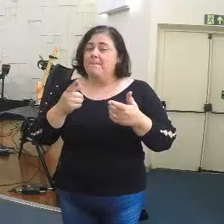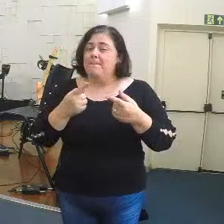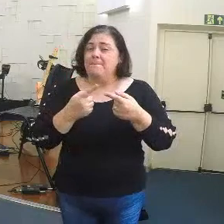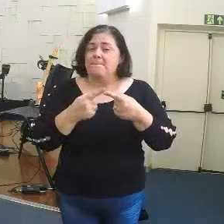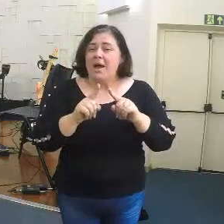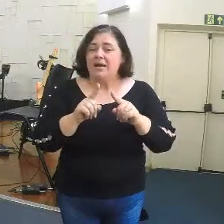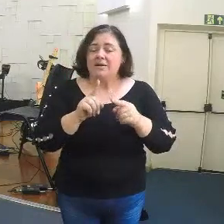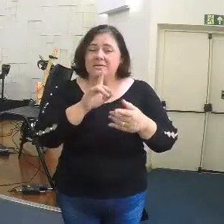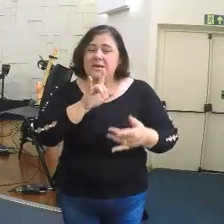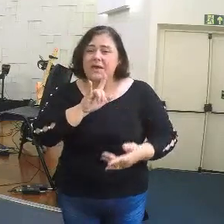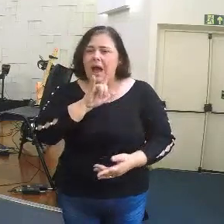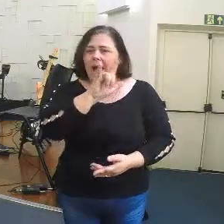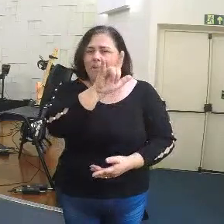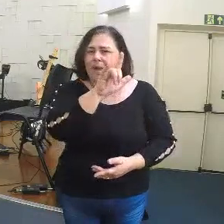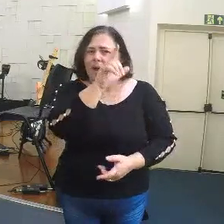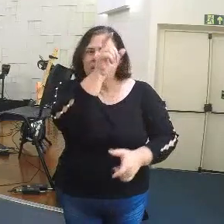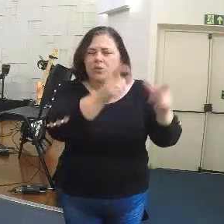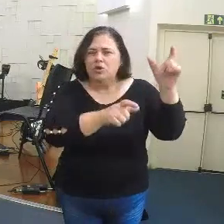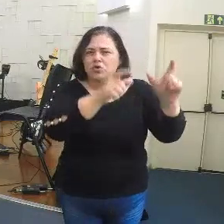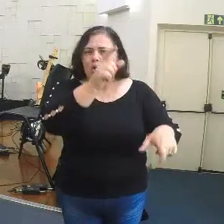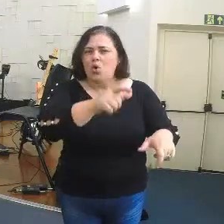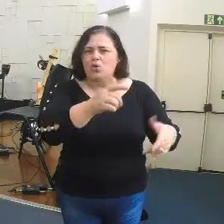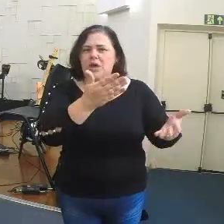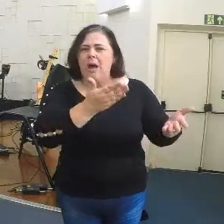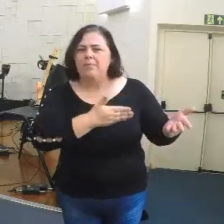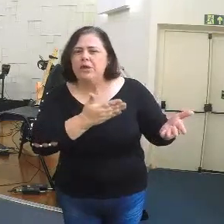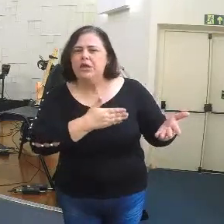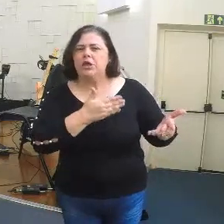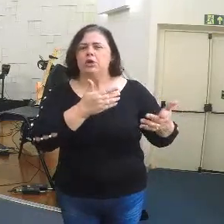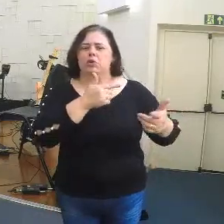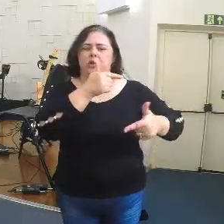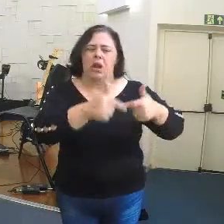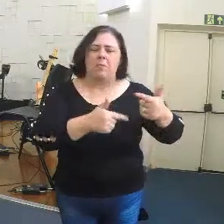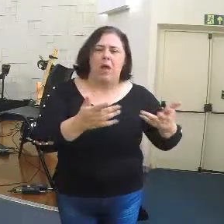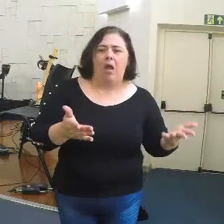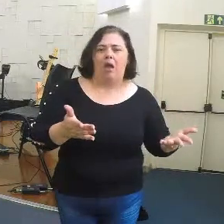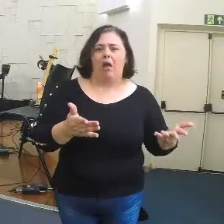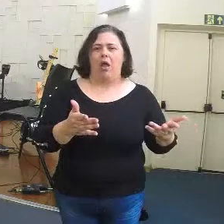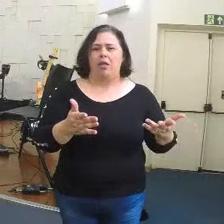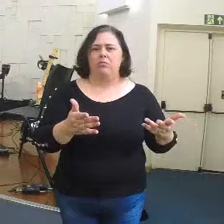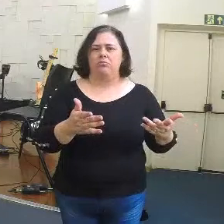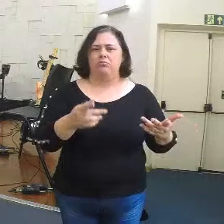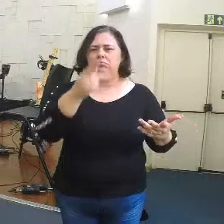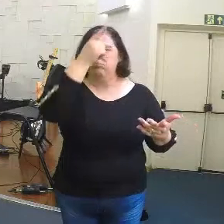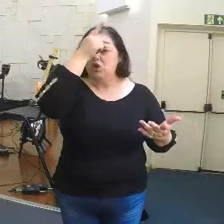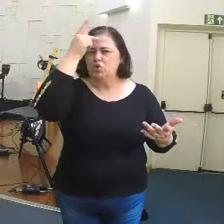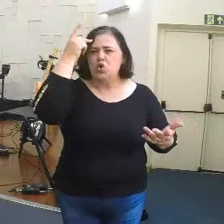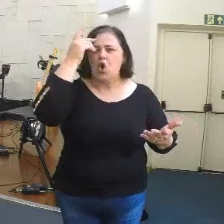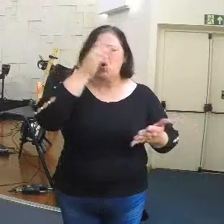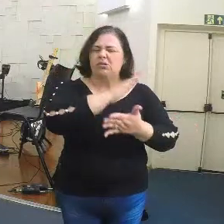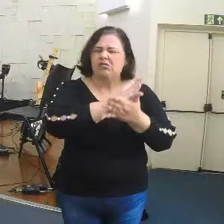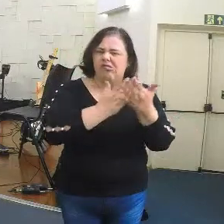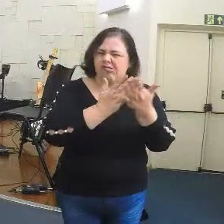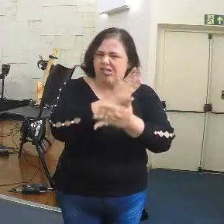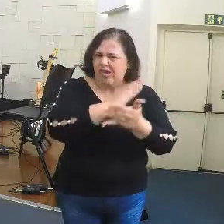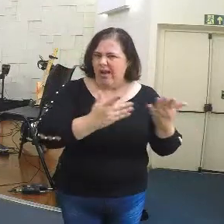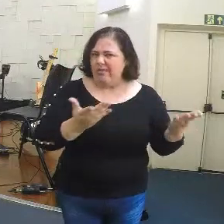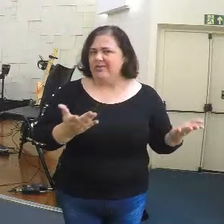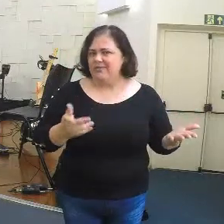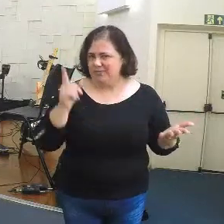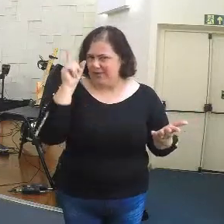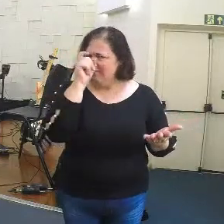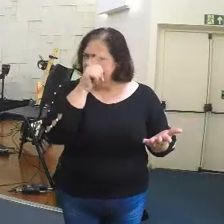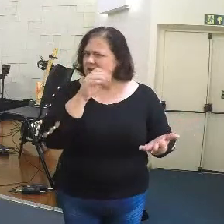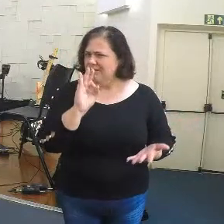não existe nada de graça, não existe almoço de graça? Você vai viver assim. E isso já se tornou